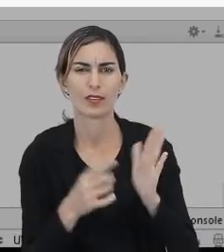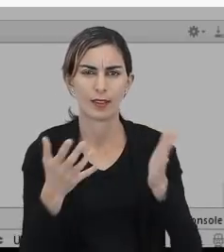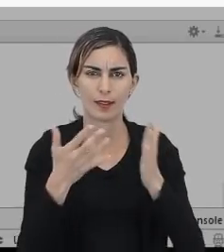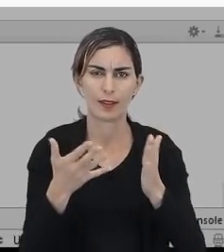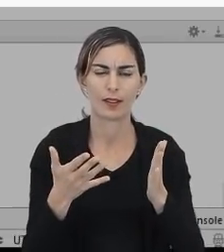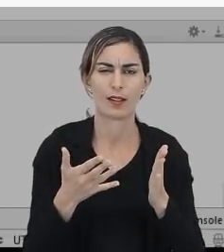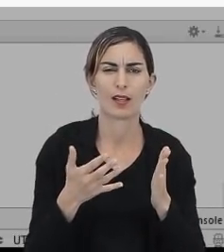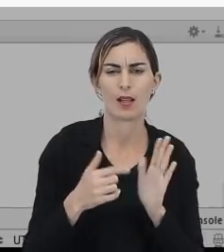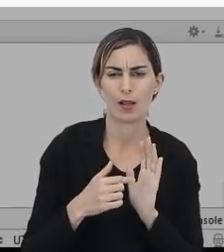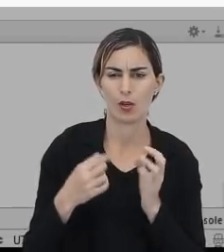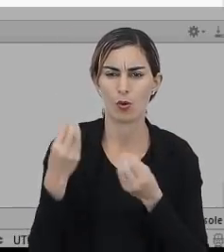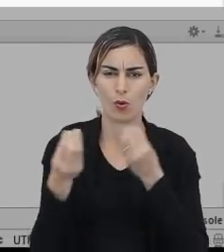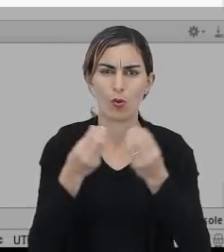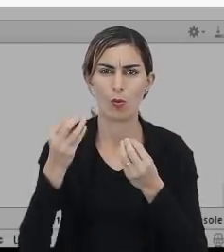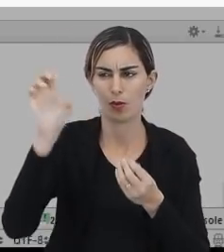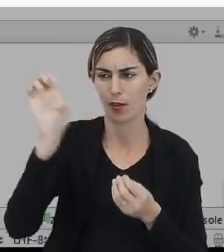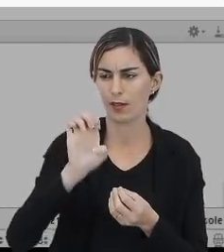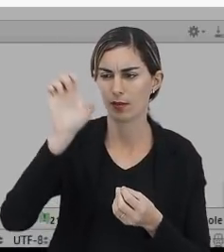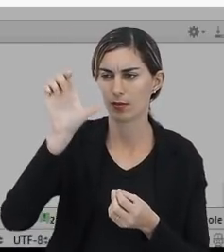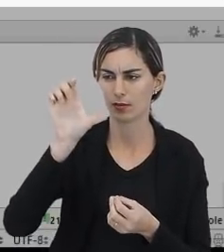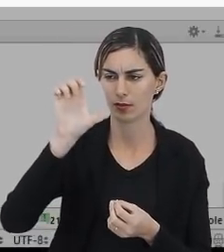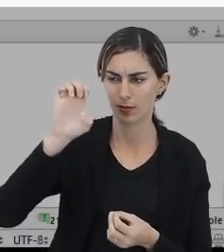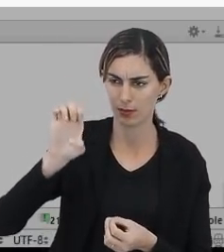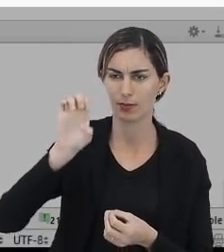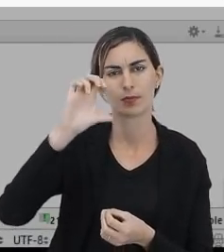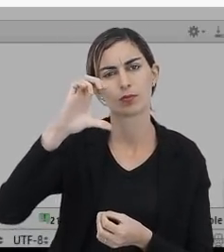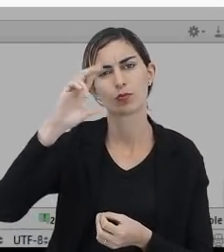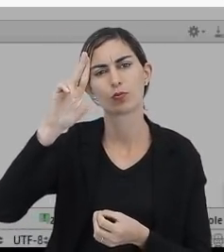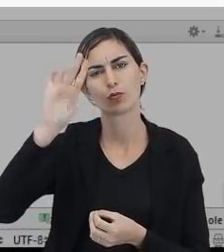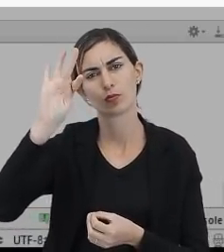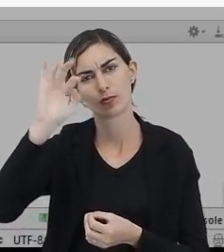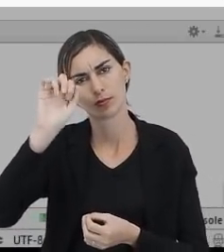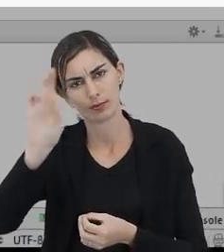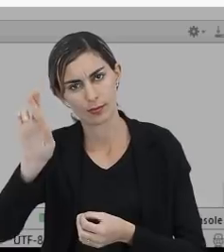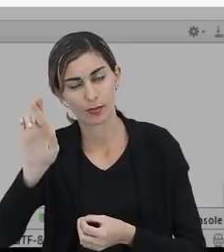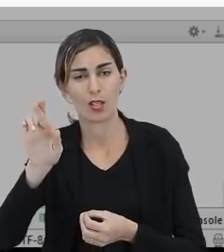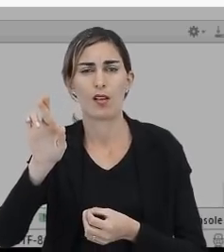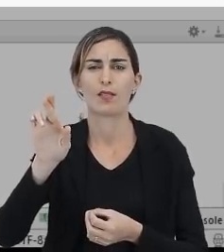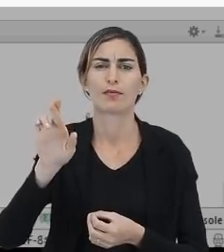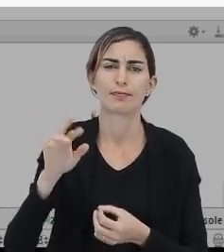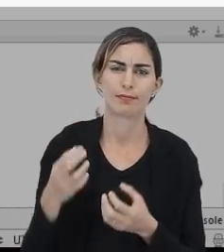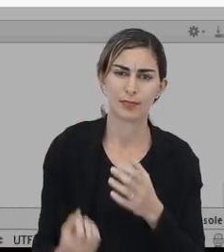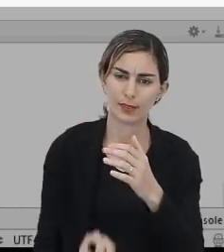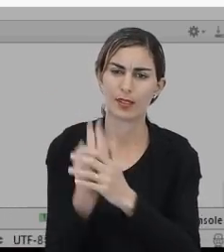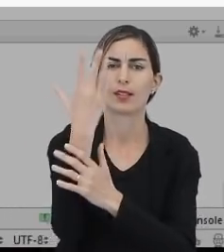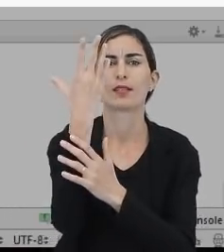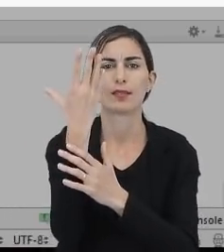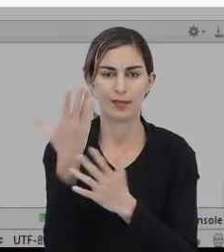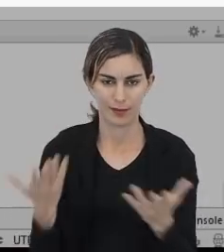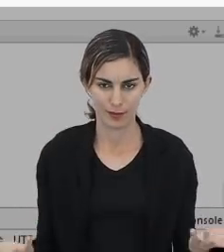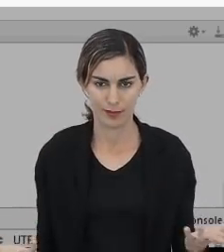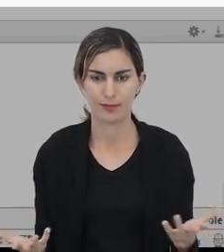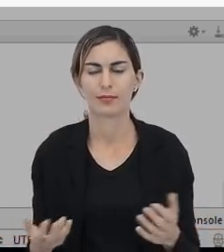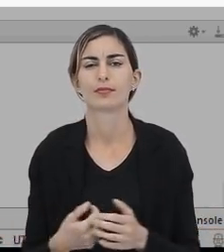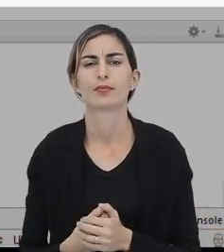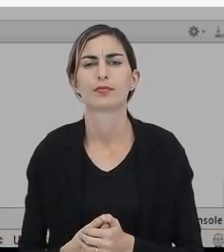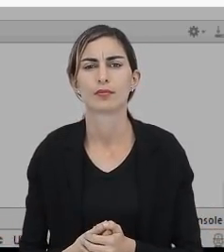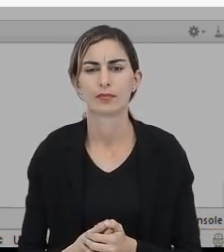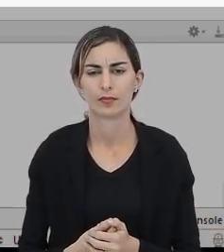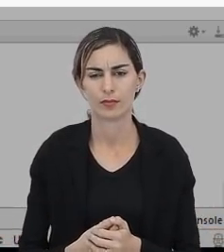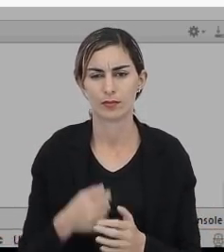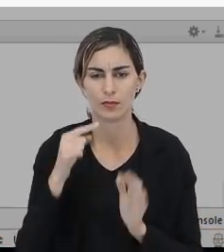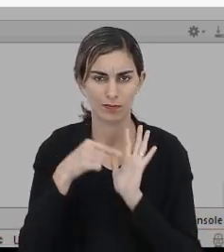que execute de uma forma ou execute de outra. Então, aqui eu vou criar a string